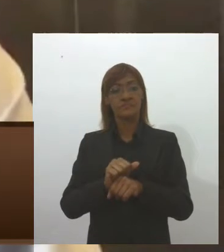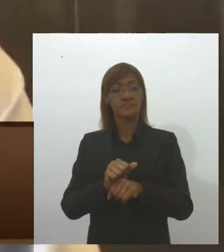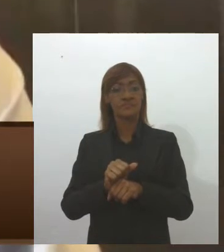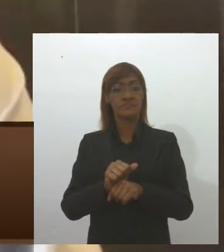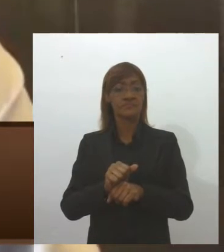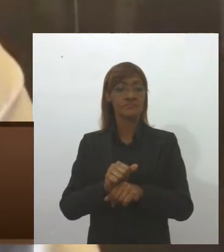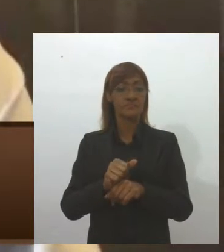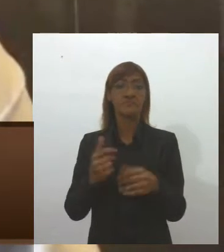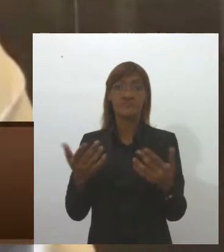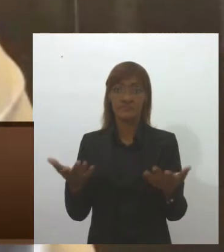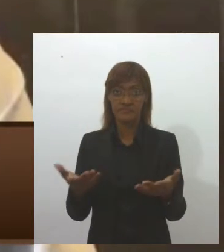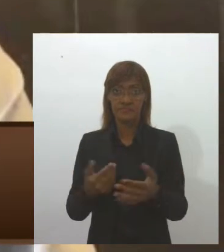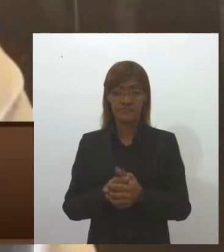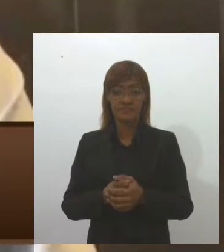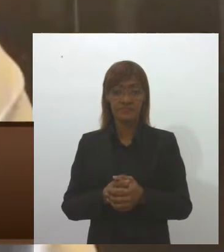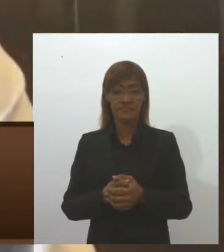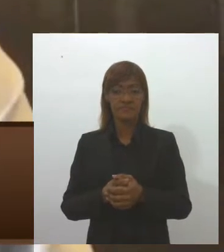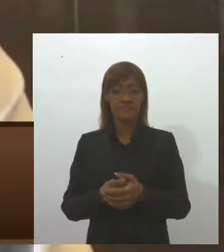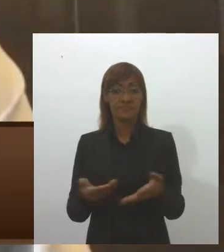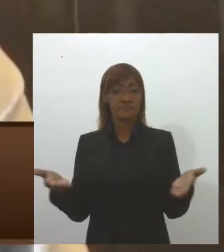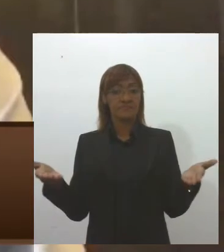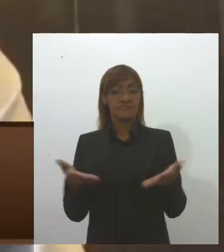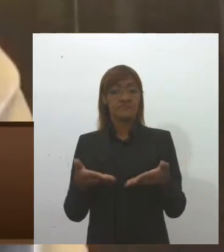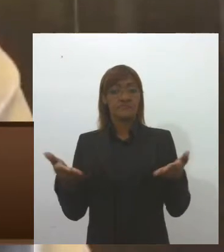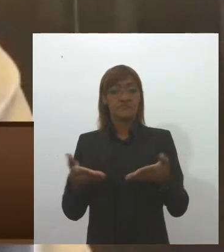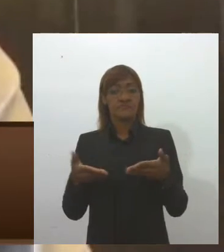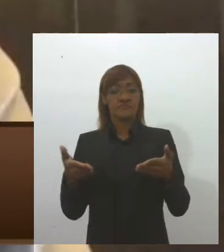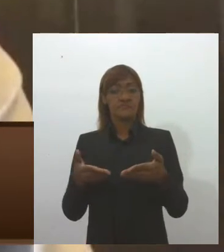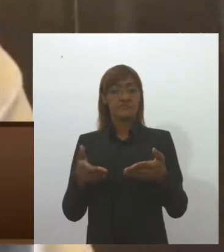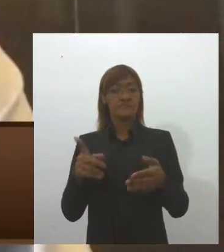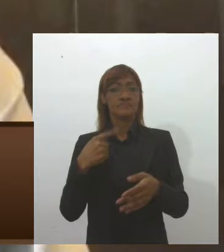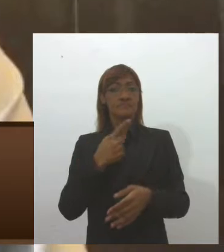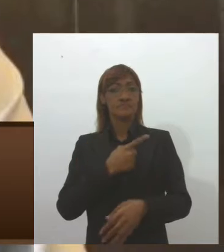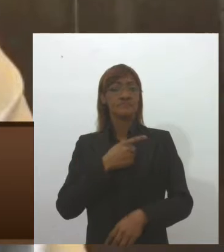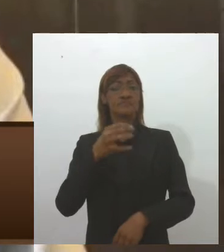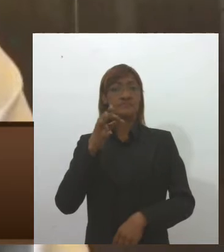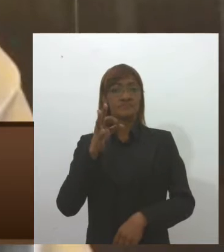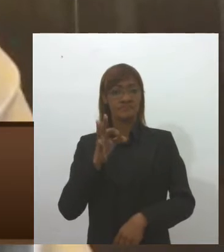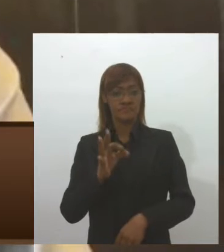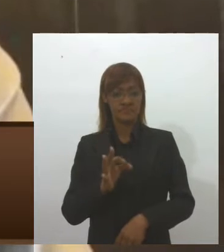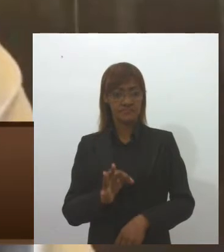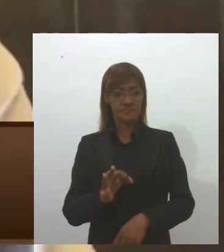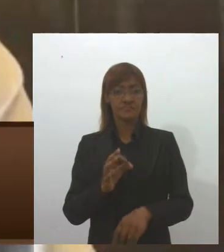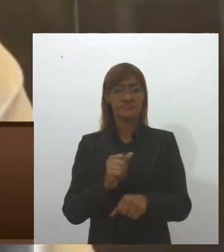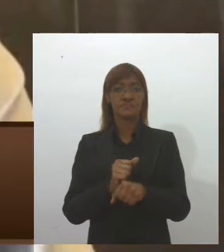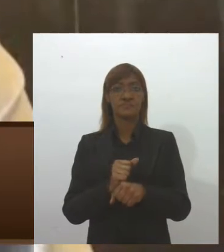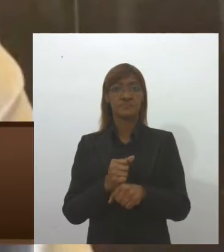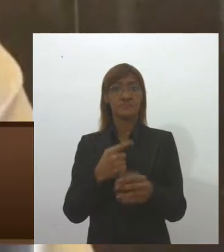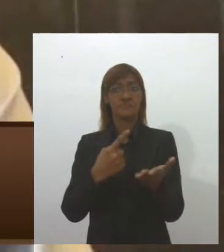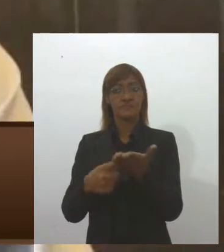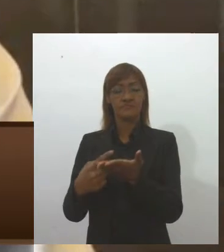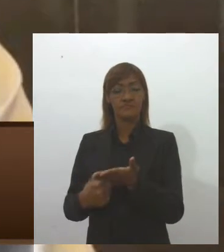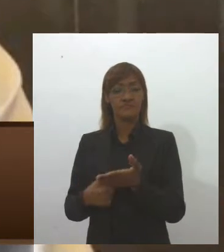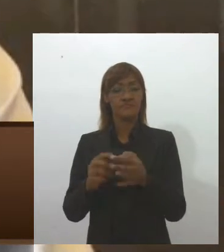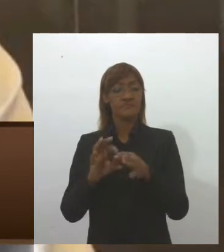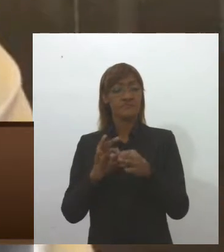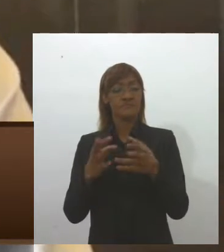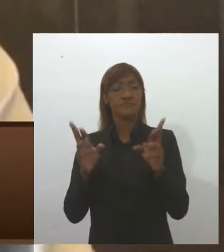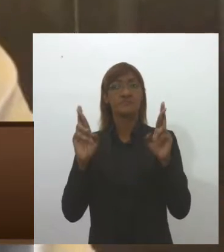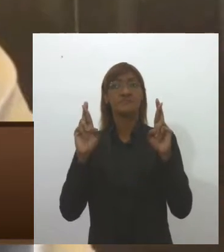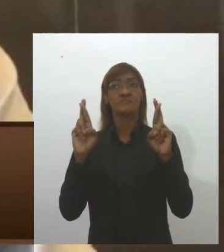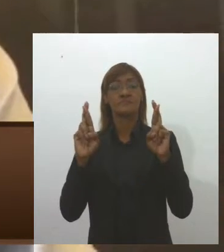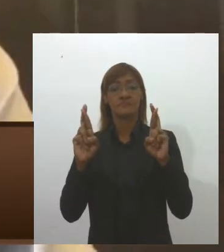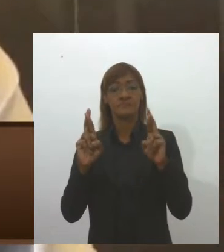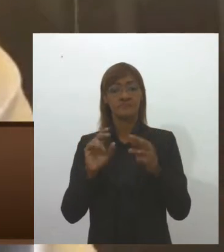do vírus. Então, eu acho assim, que agora nós estamos no caminho certo, no caminho das parcerias, é torcer para que